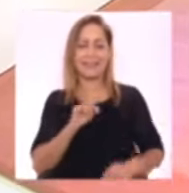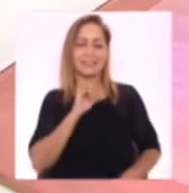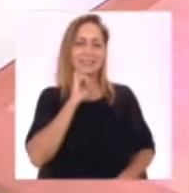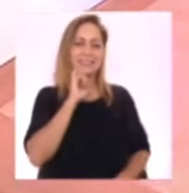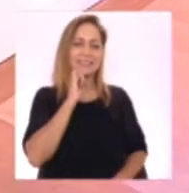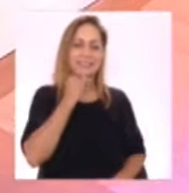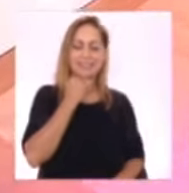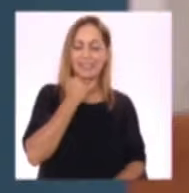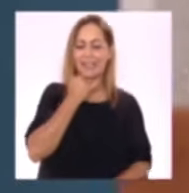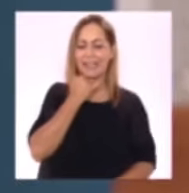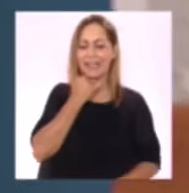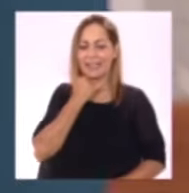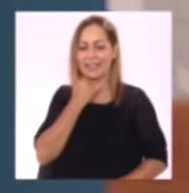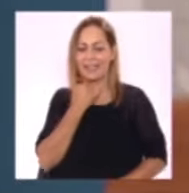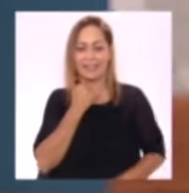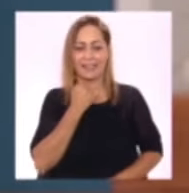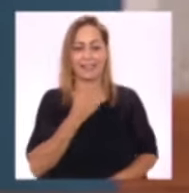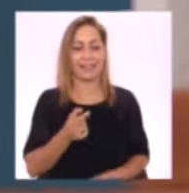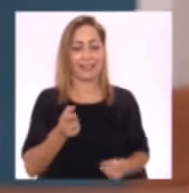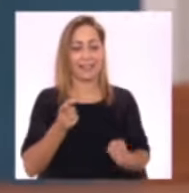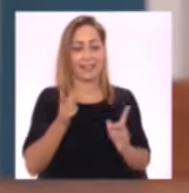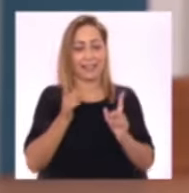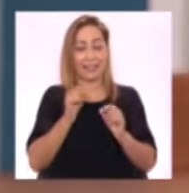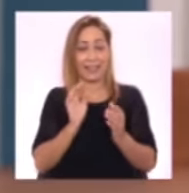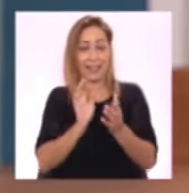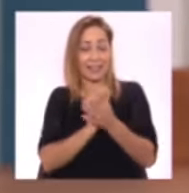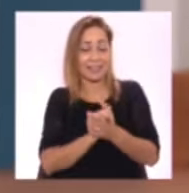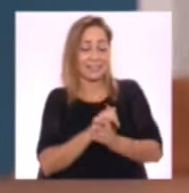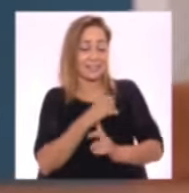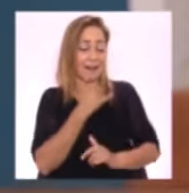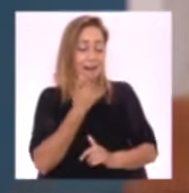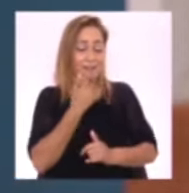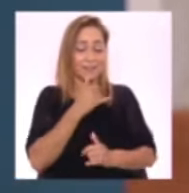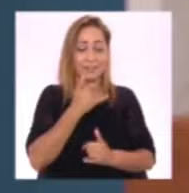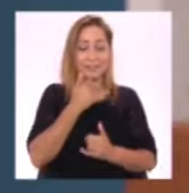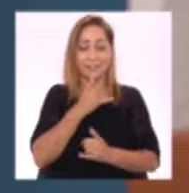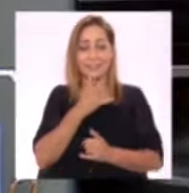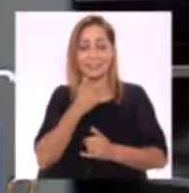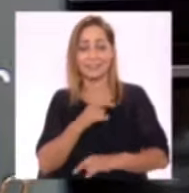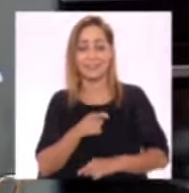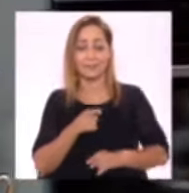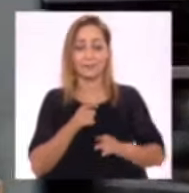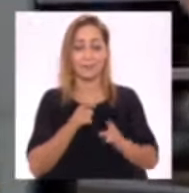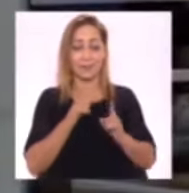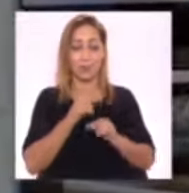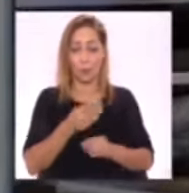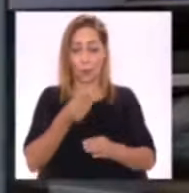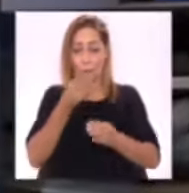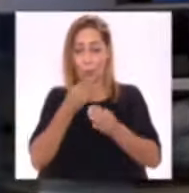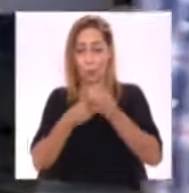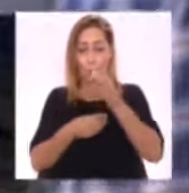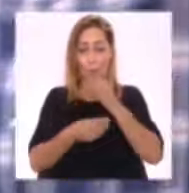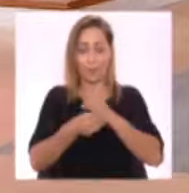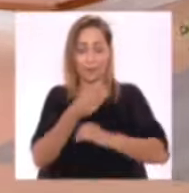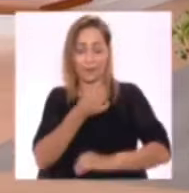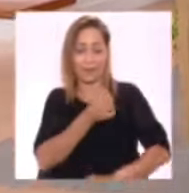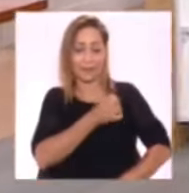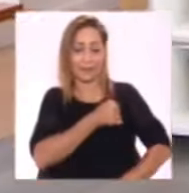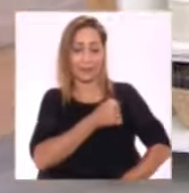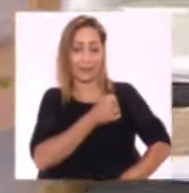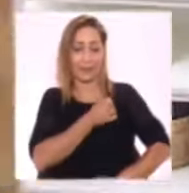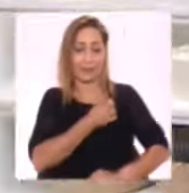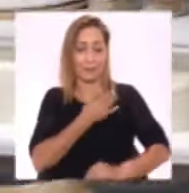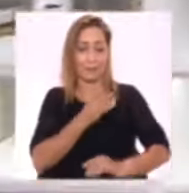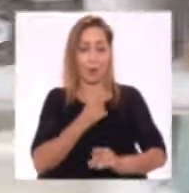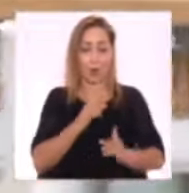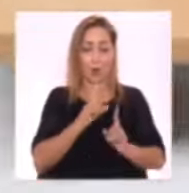segredo de um casal feliz. Comida caseira, mais que dose